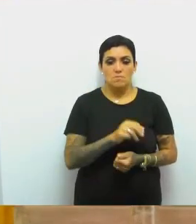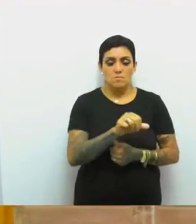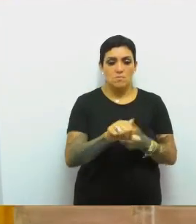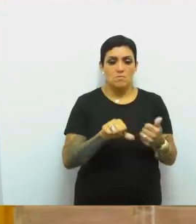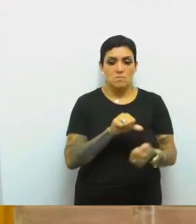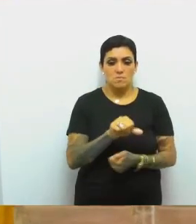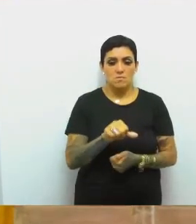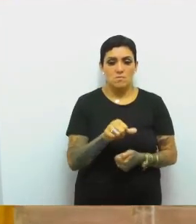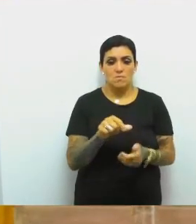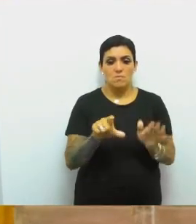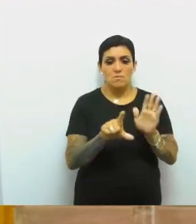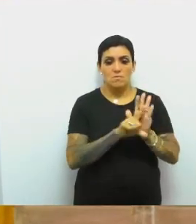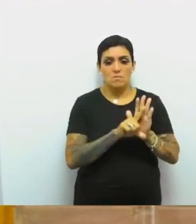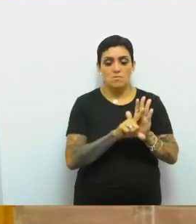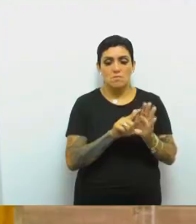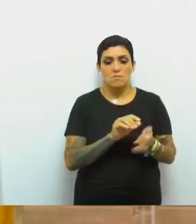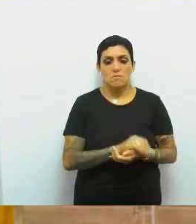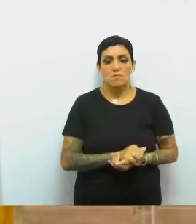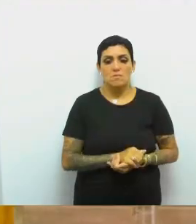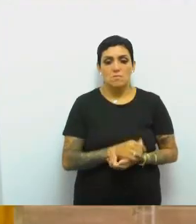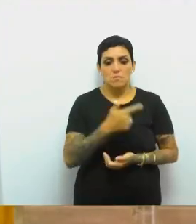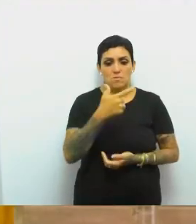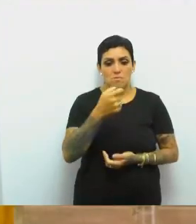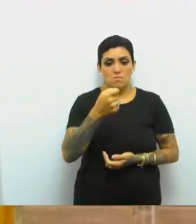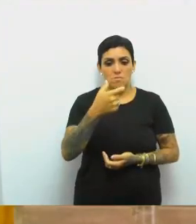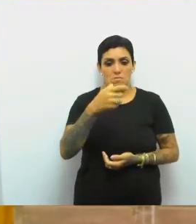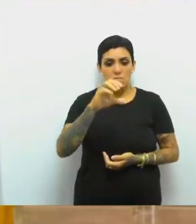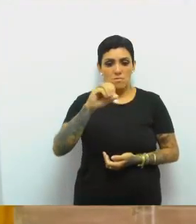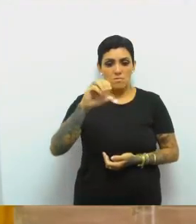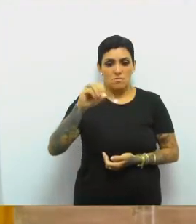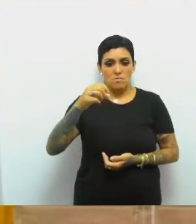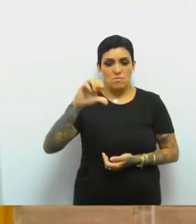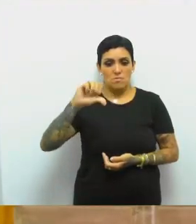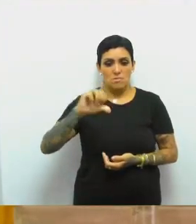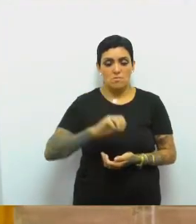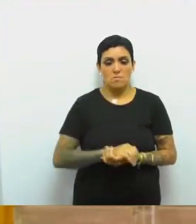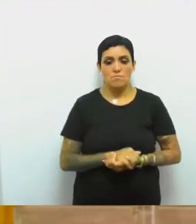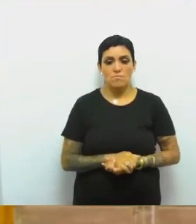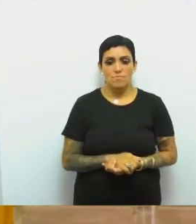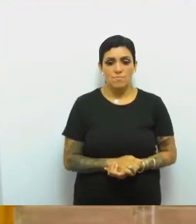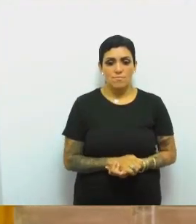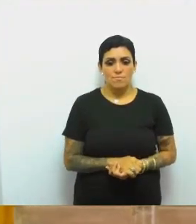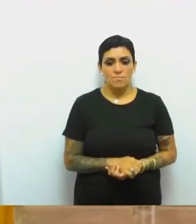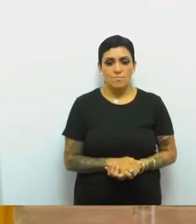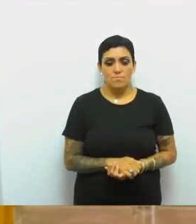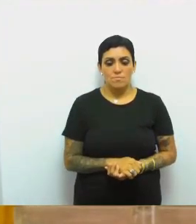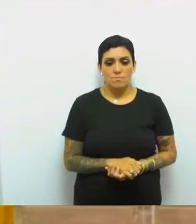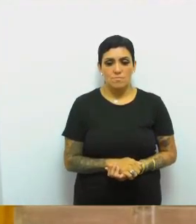2.226, de 28 de setembro de 2009, e da outras providências.